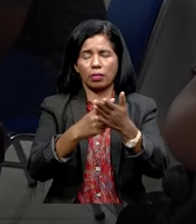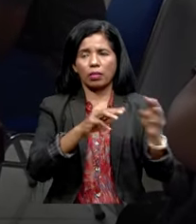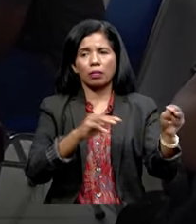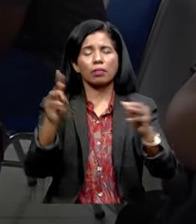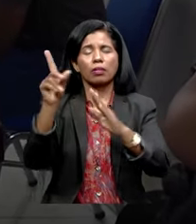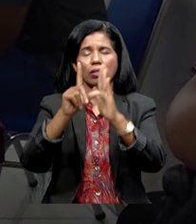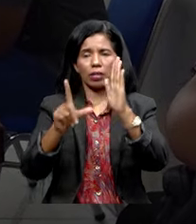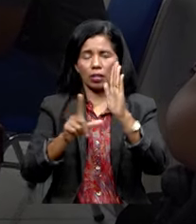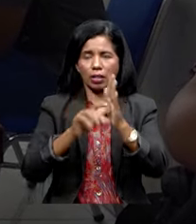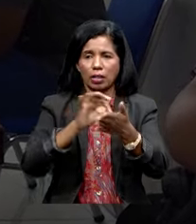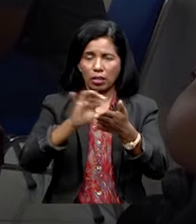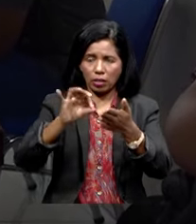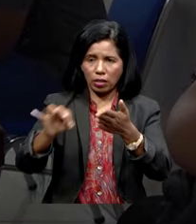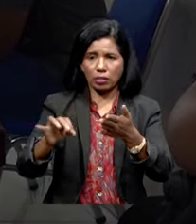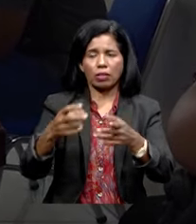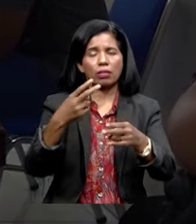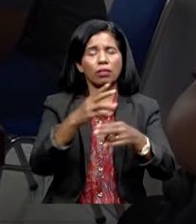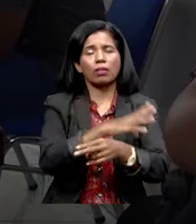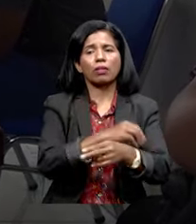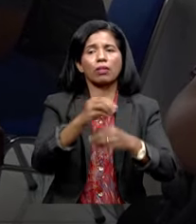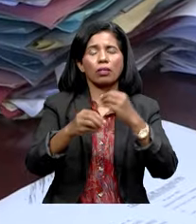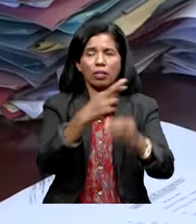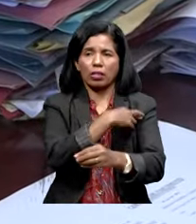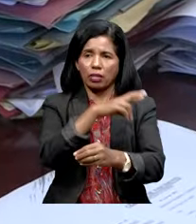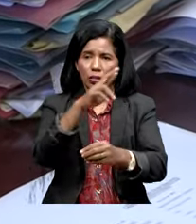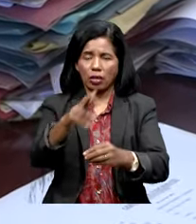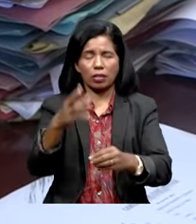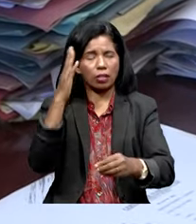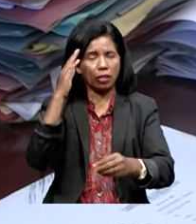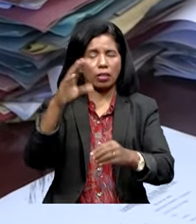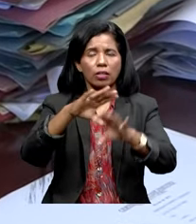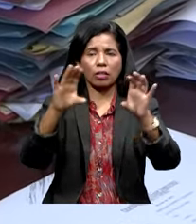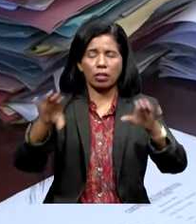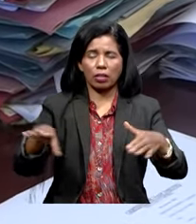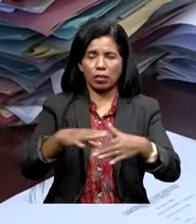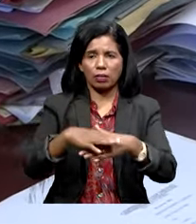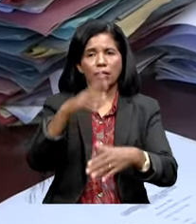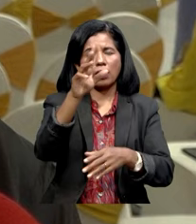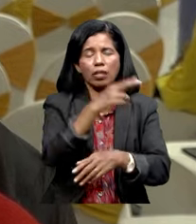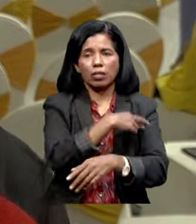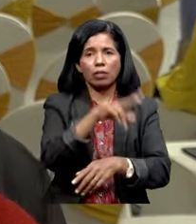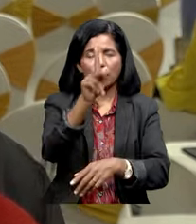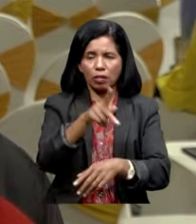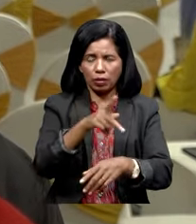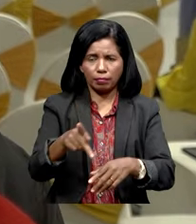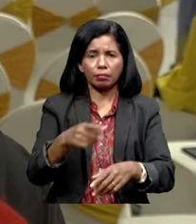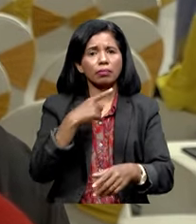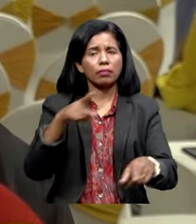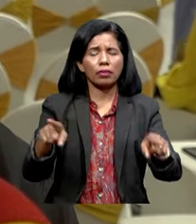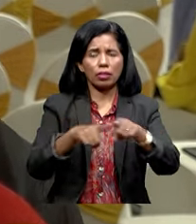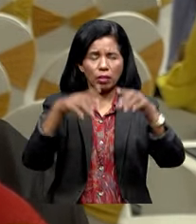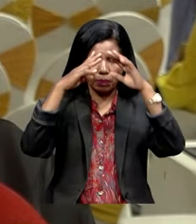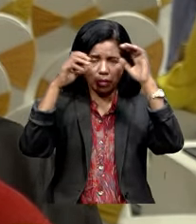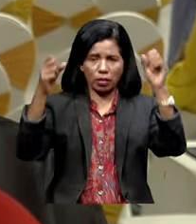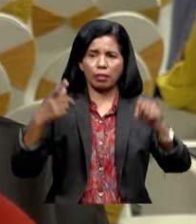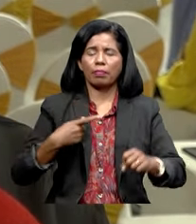de registro civil, nebe durante reconhece de certidão casamento religião católica. Fernanda Laia Teten Hanesan, presidente do